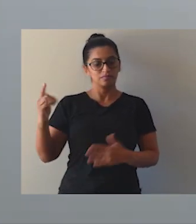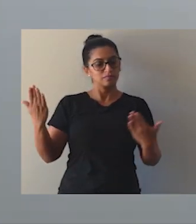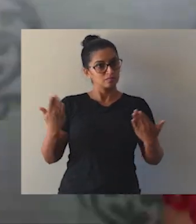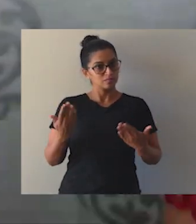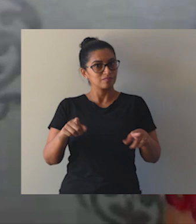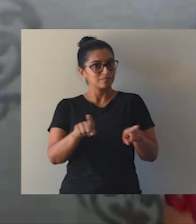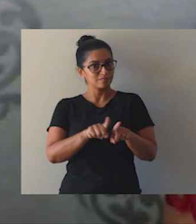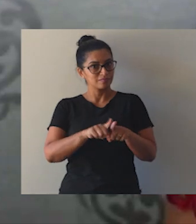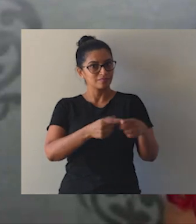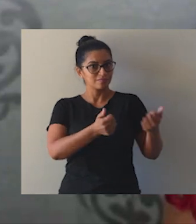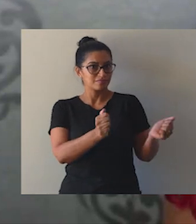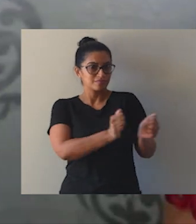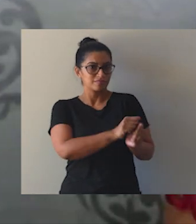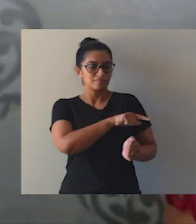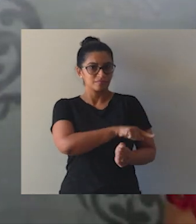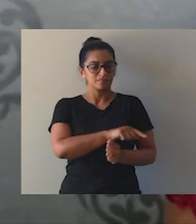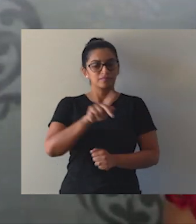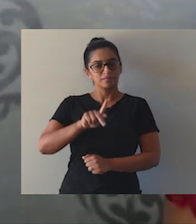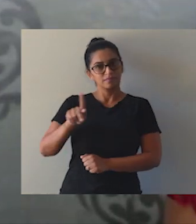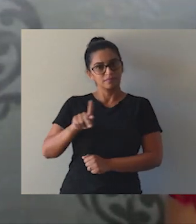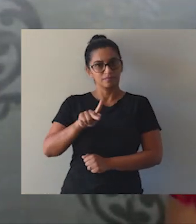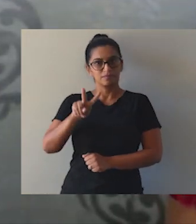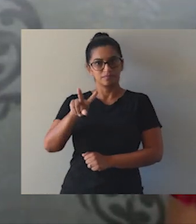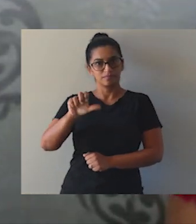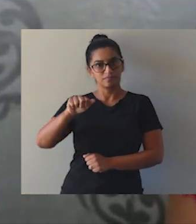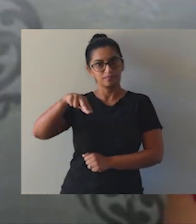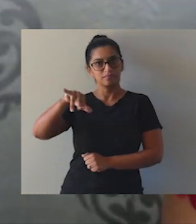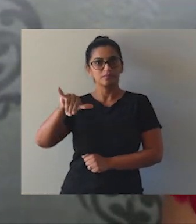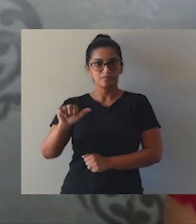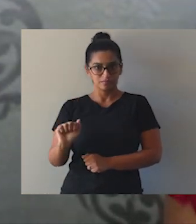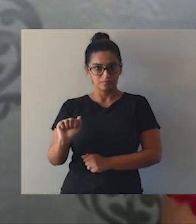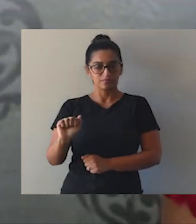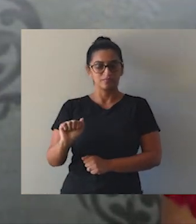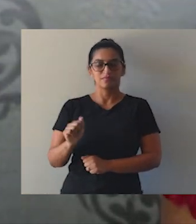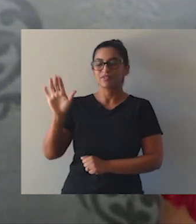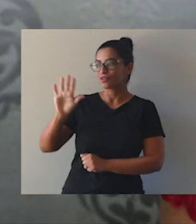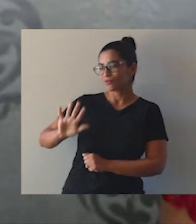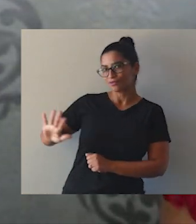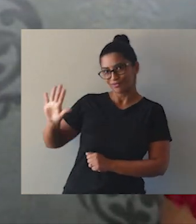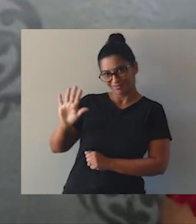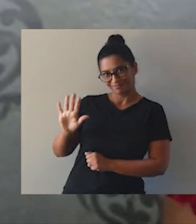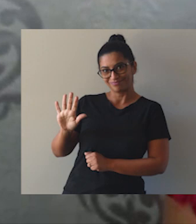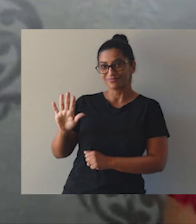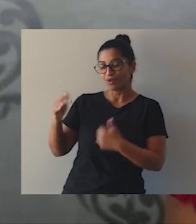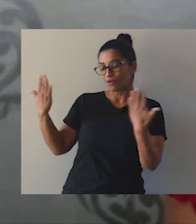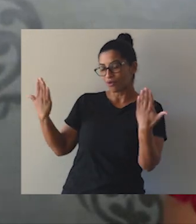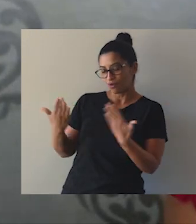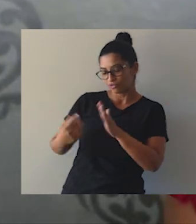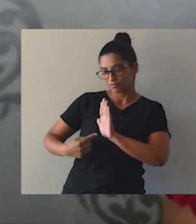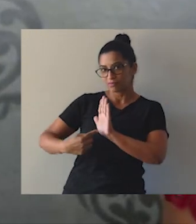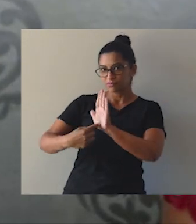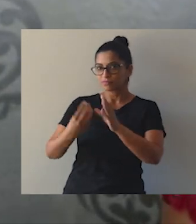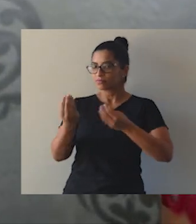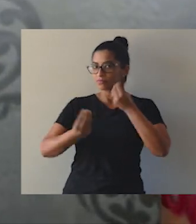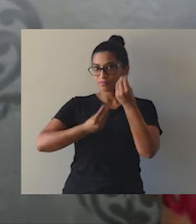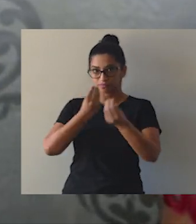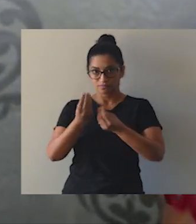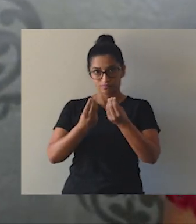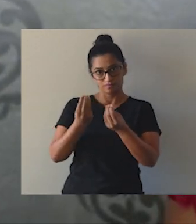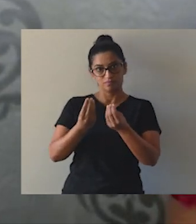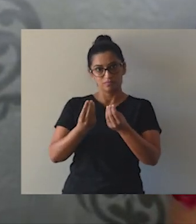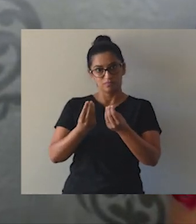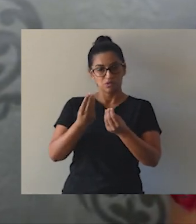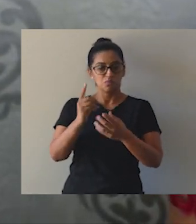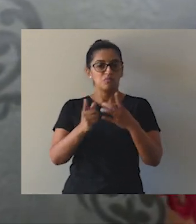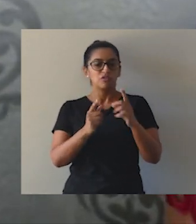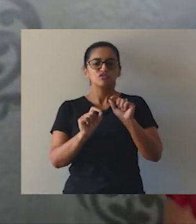Vânia. Olá, sou a professora Vânia. Hoje nós vamos mostrar um pouquinho de alguns materiais que nós